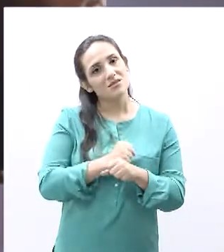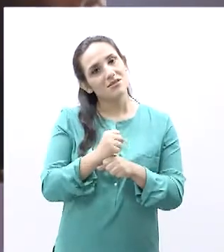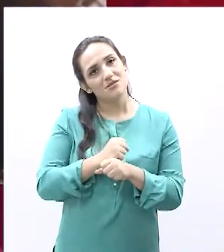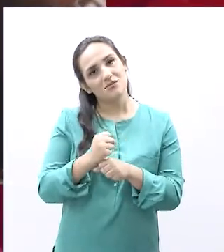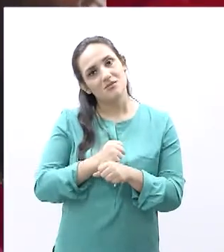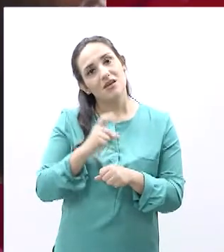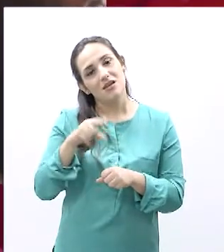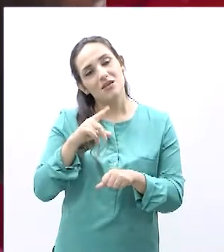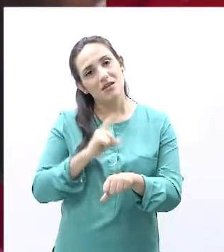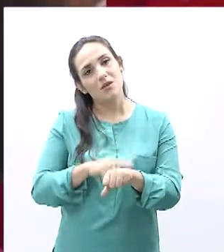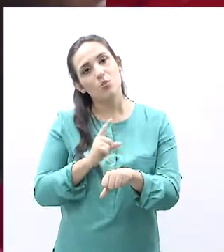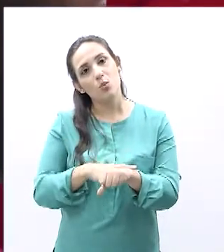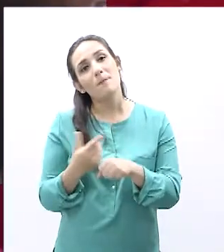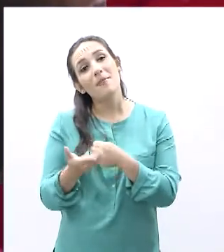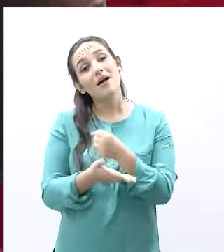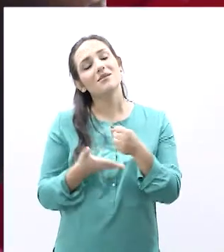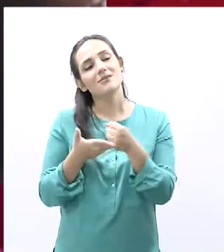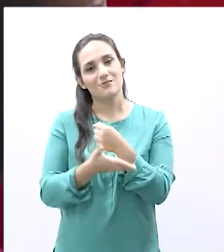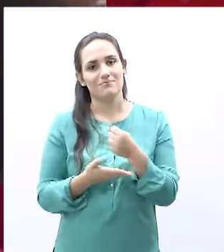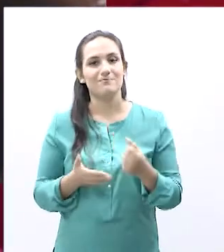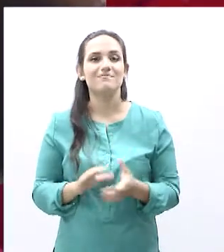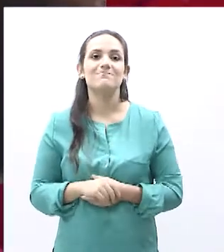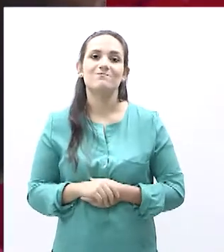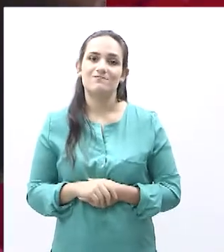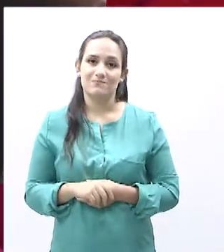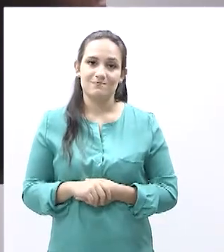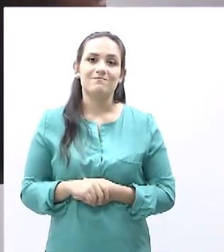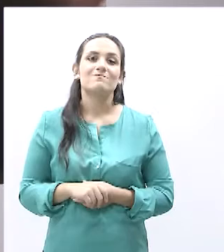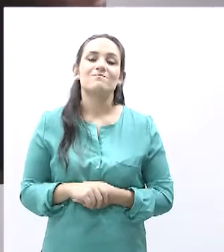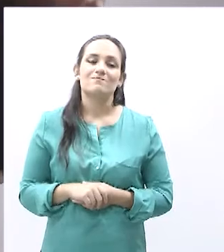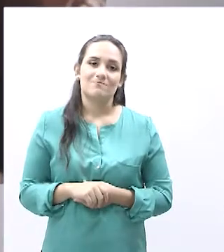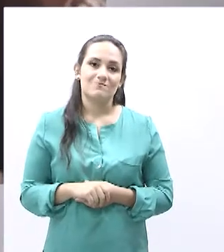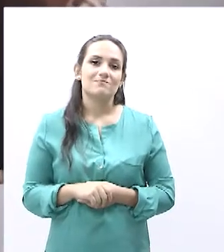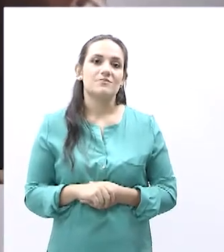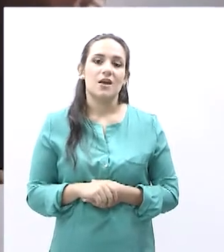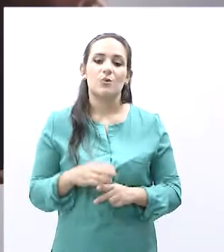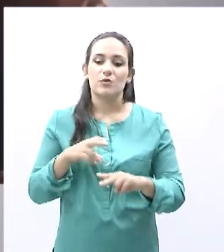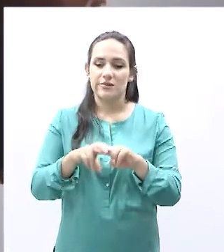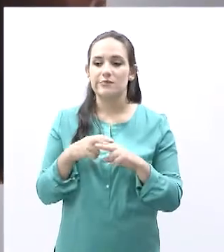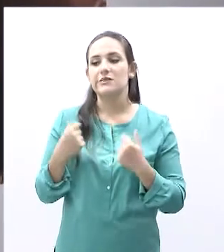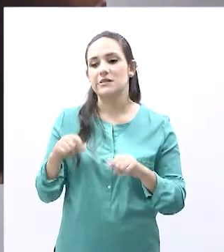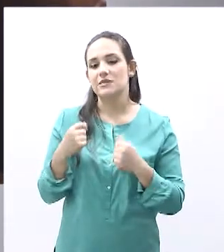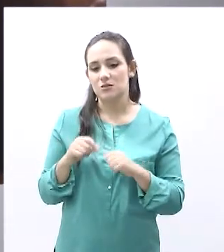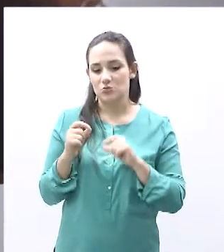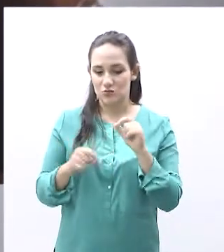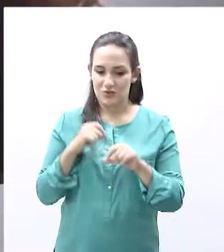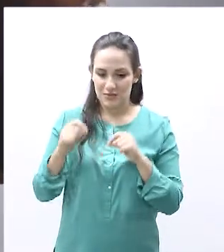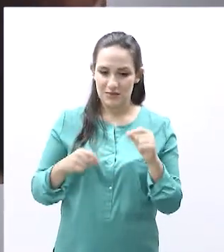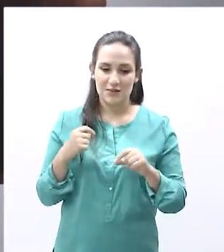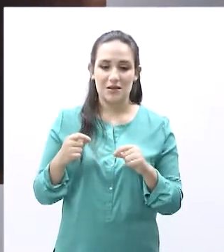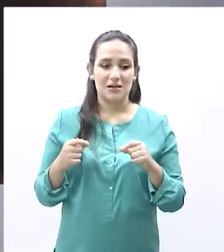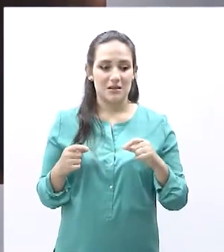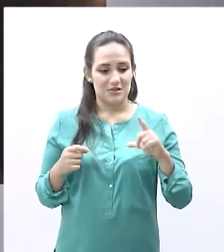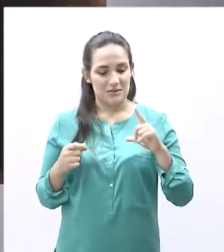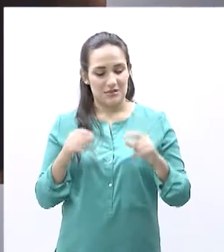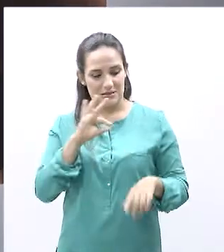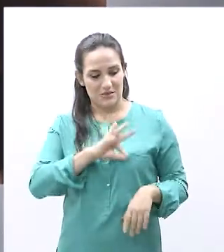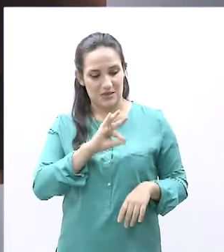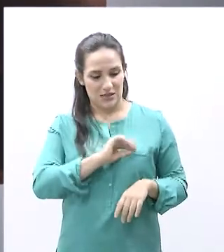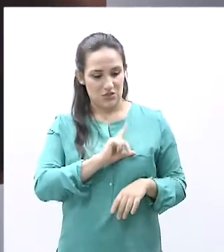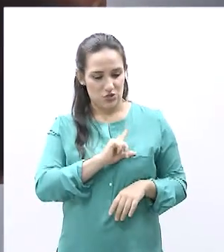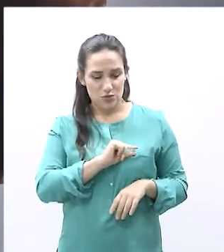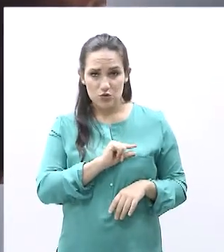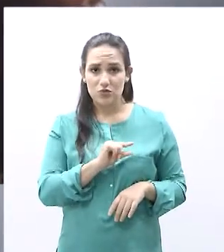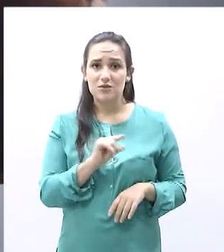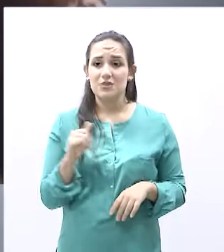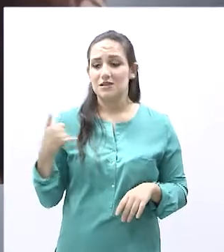contribuição, que é o tempo mínimo. E aí você tem aumento de idade, diminuição de renda para esses 15